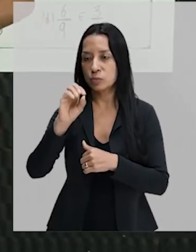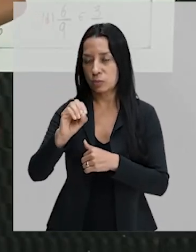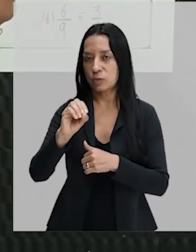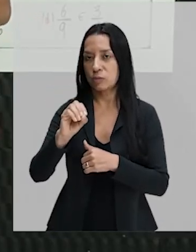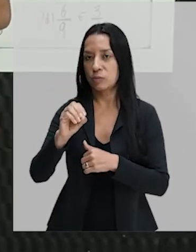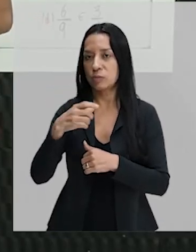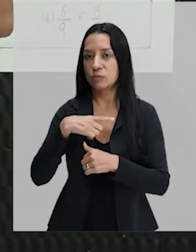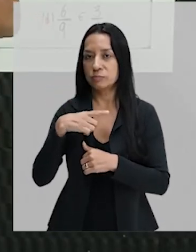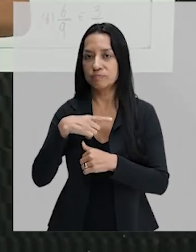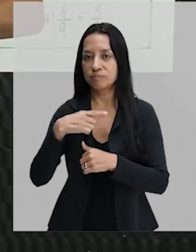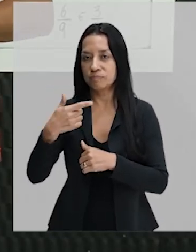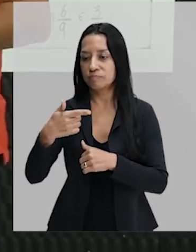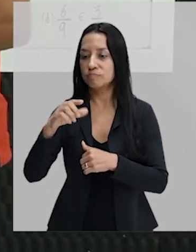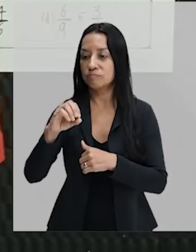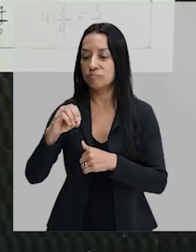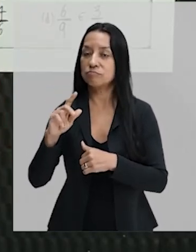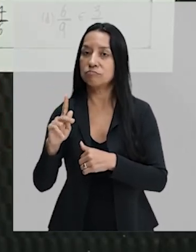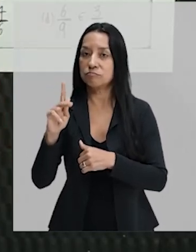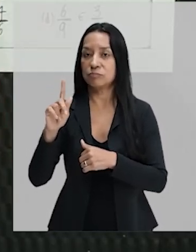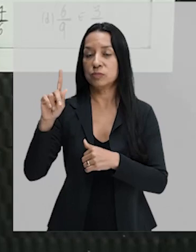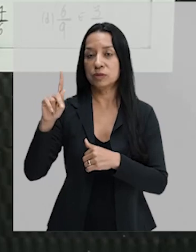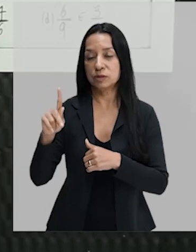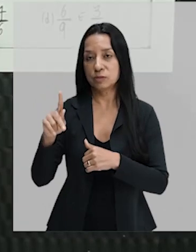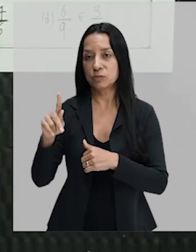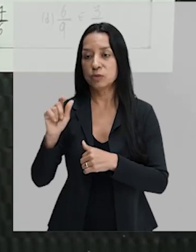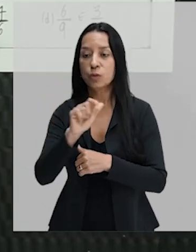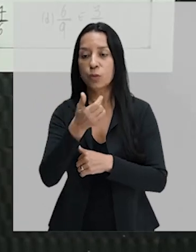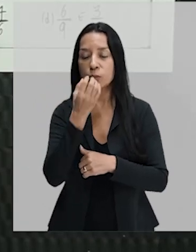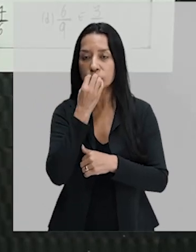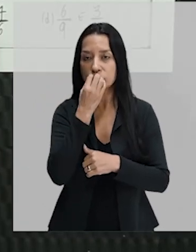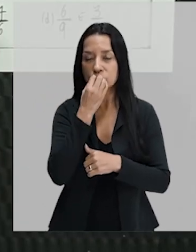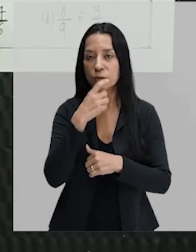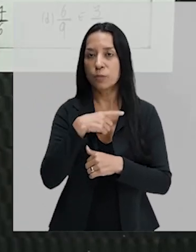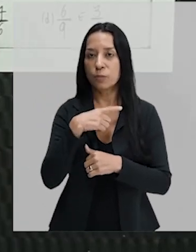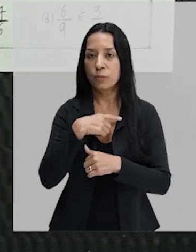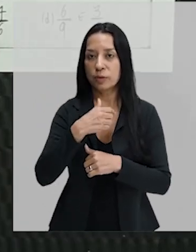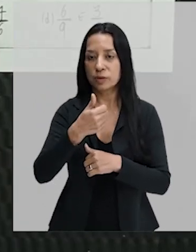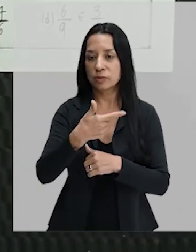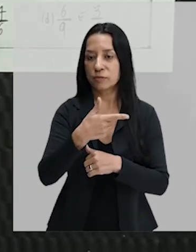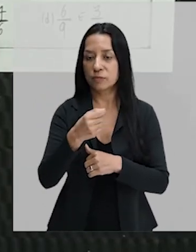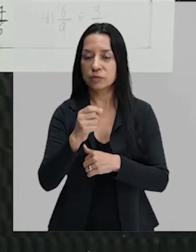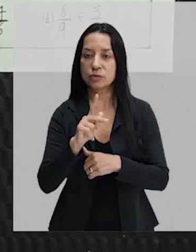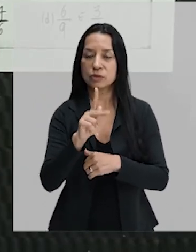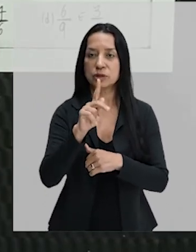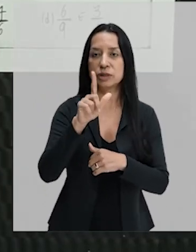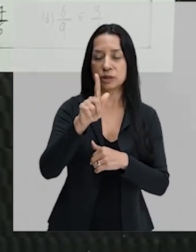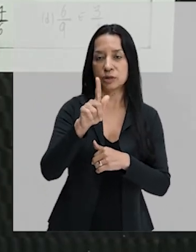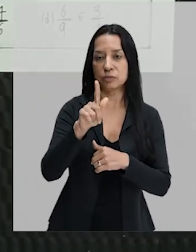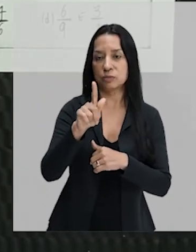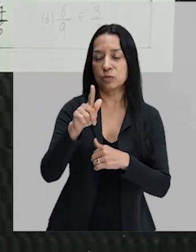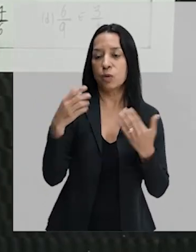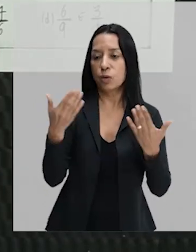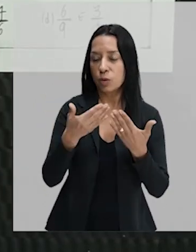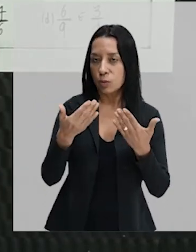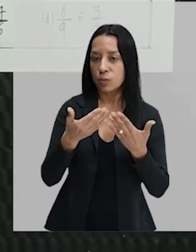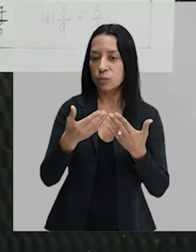25 quilos. Beleza. Então perceba o que a gente vai fazer aqui. Nós vamos estabelecer uma